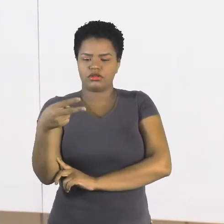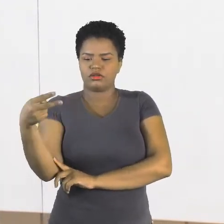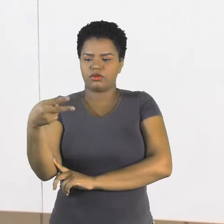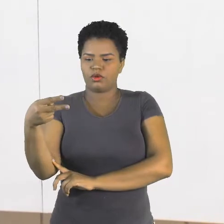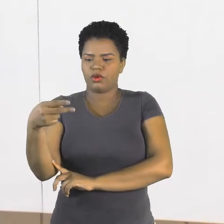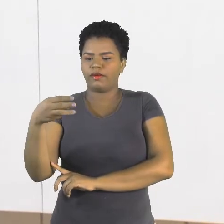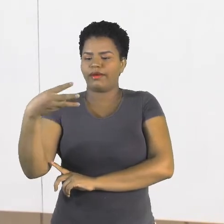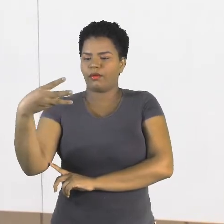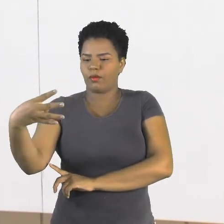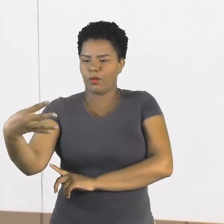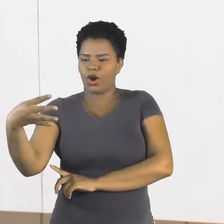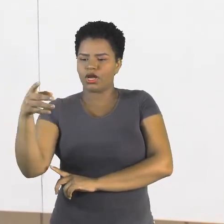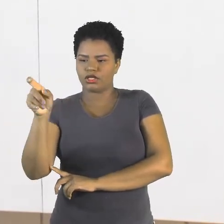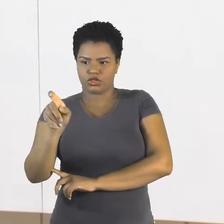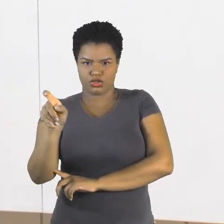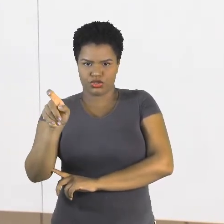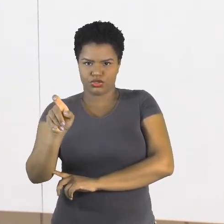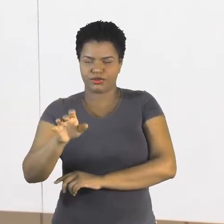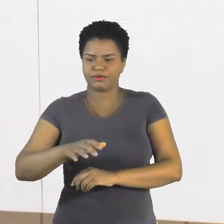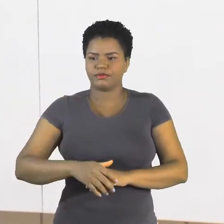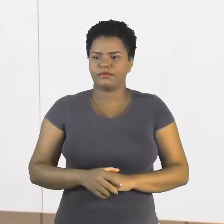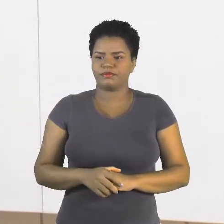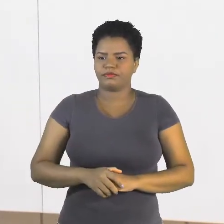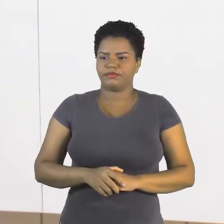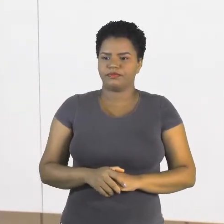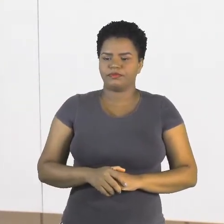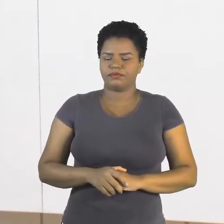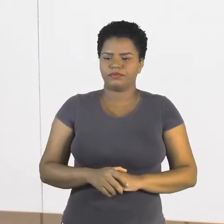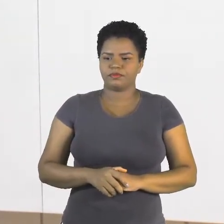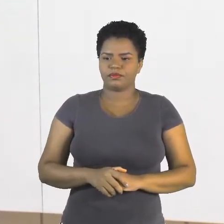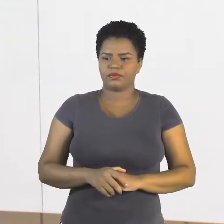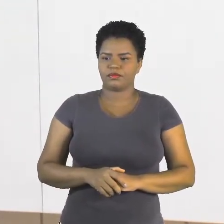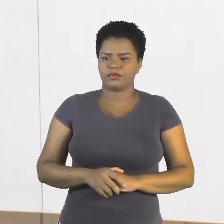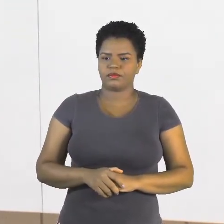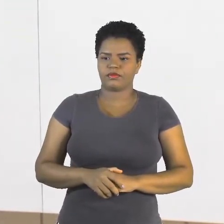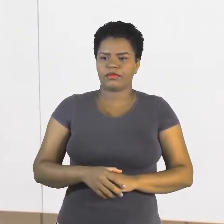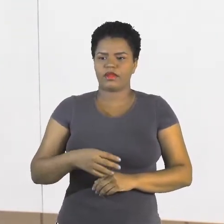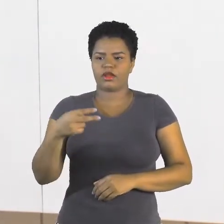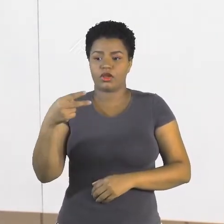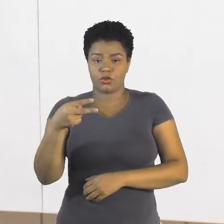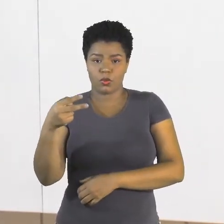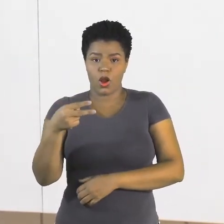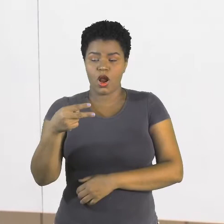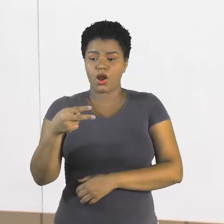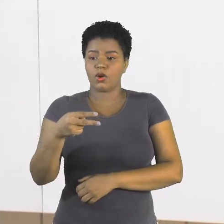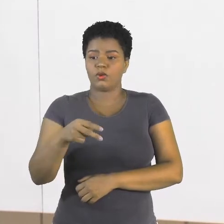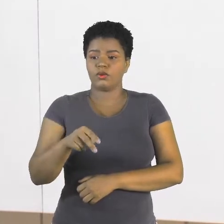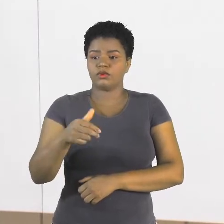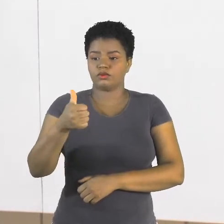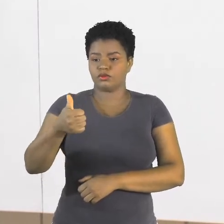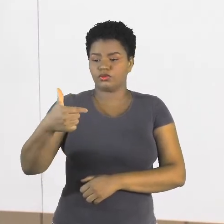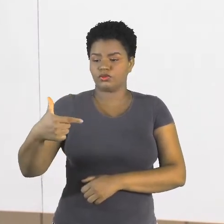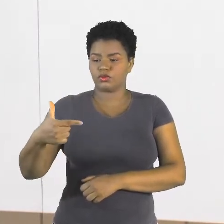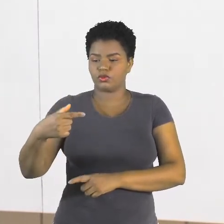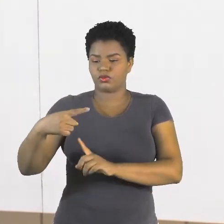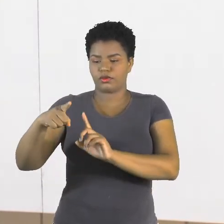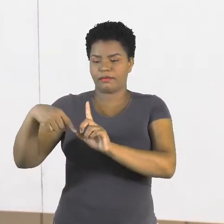4x. X mais 3x. Igual a 12 mais 20, eu